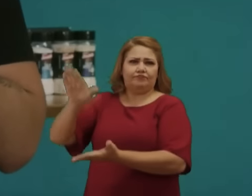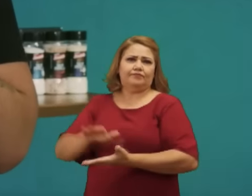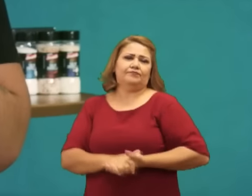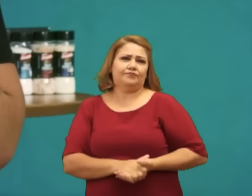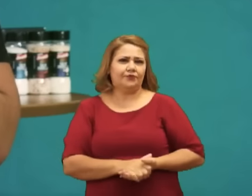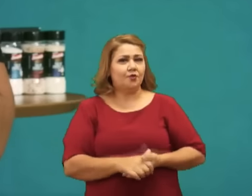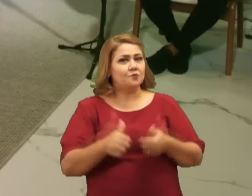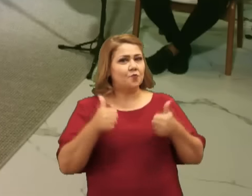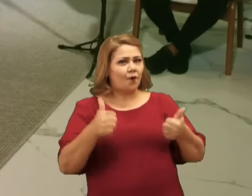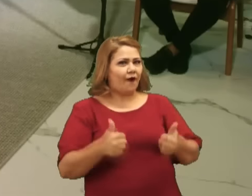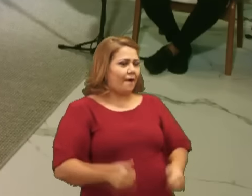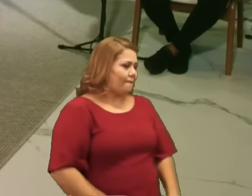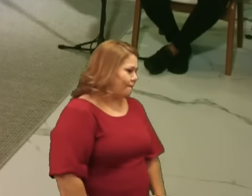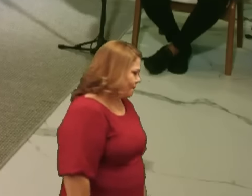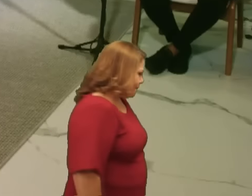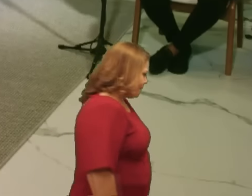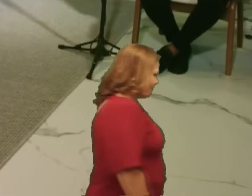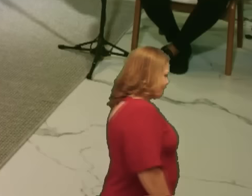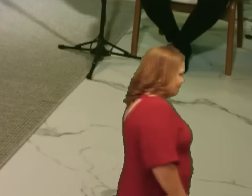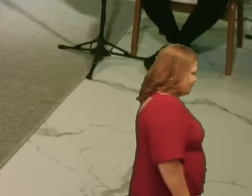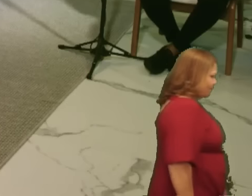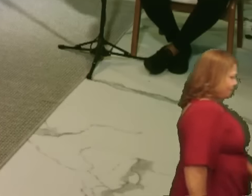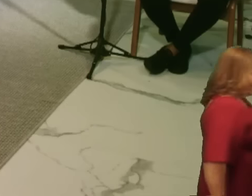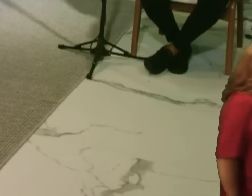Essa é boa, hein? Puxa aí.